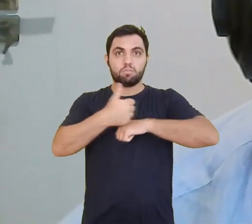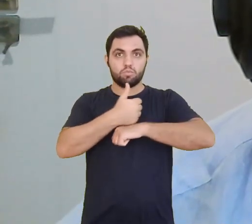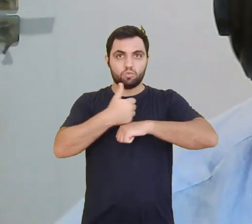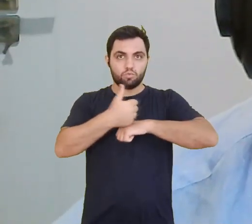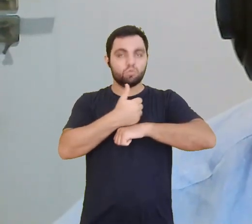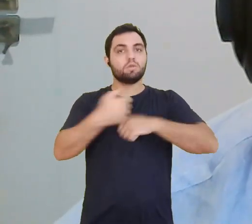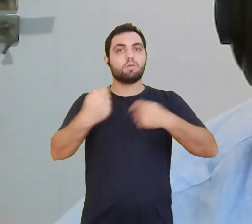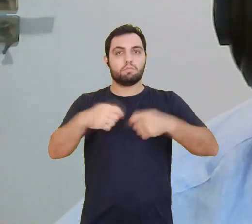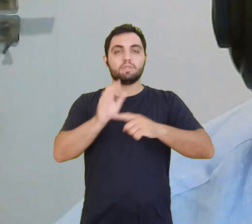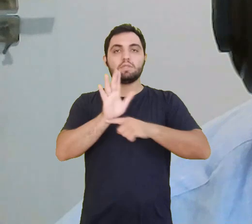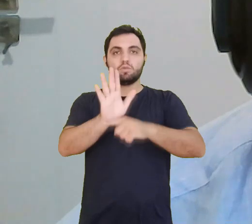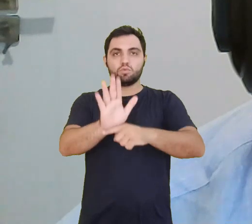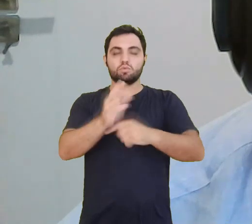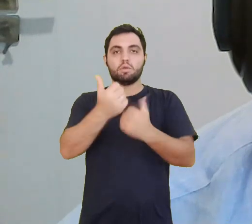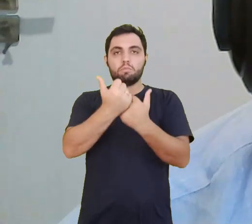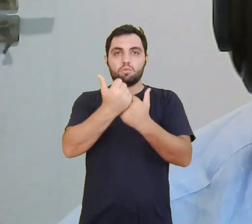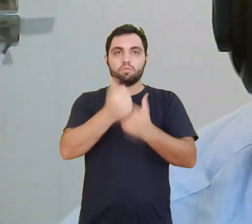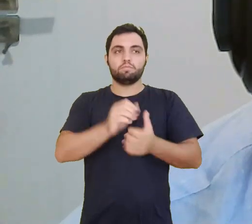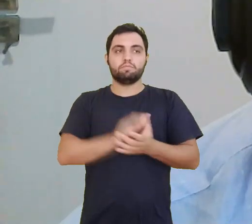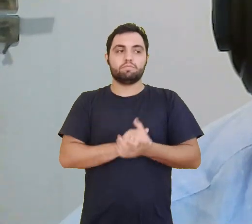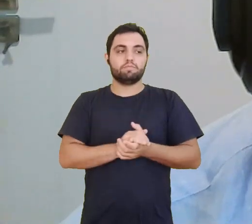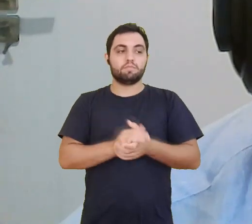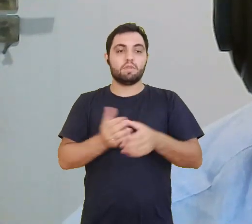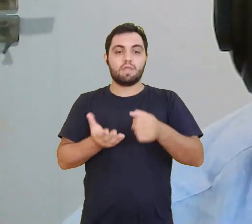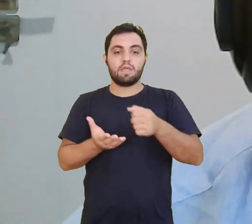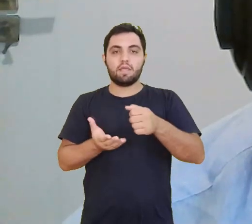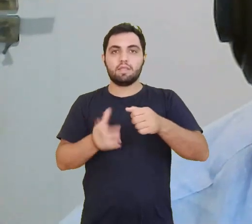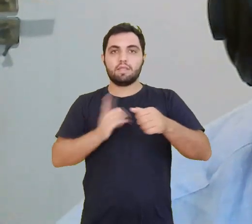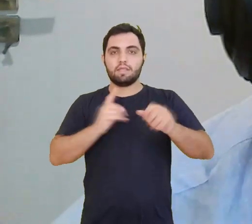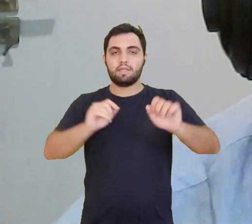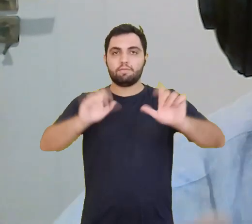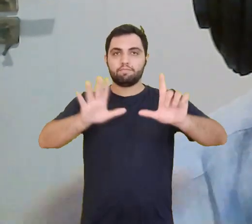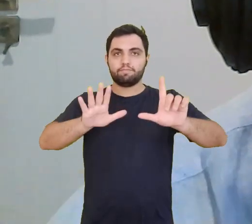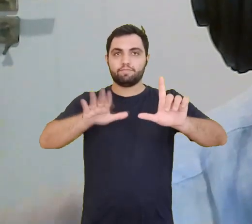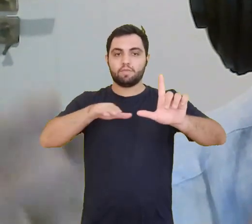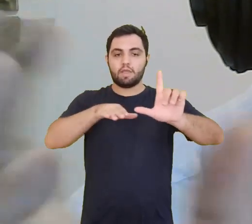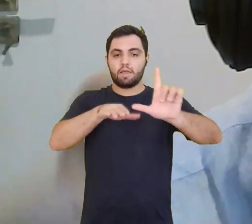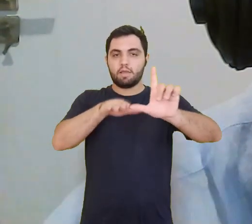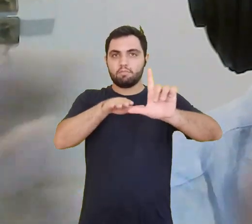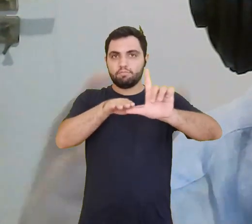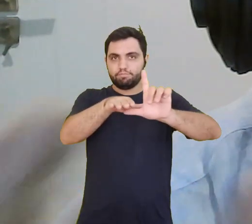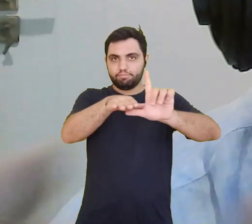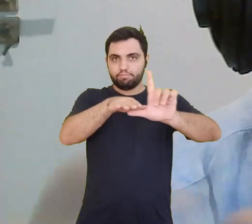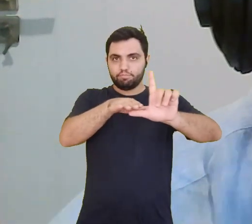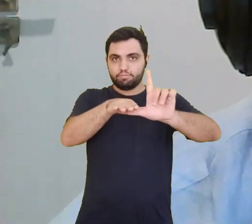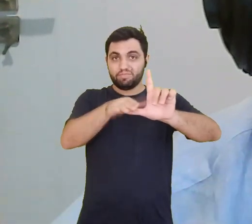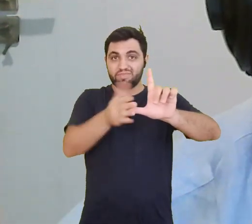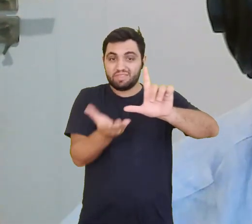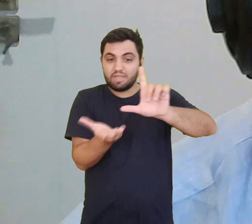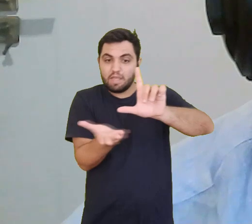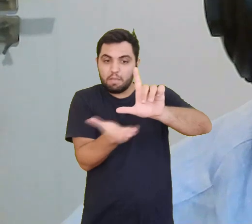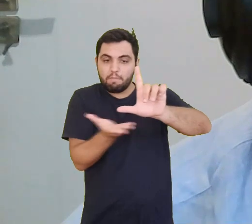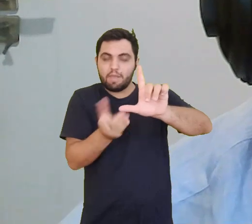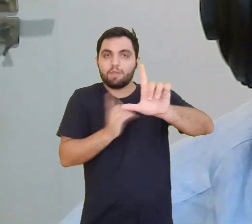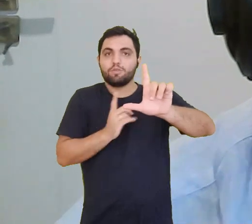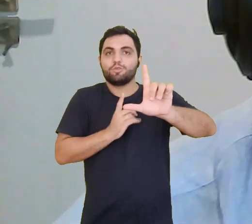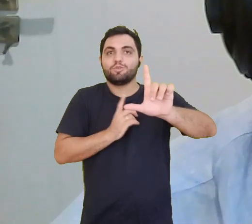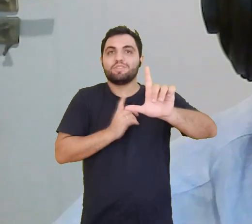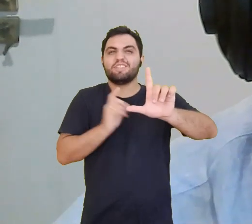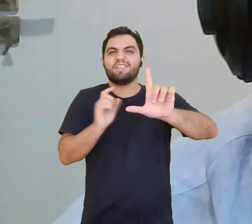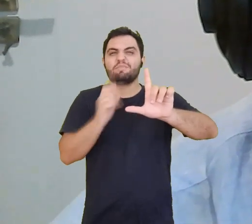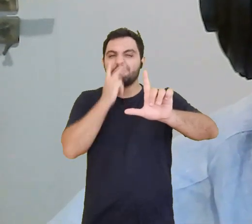vez. Embaixo da impressora você tem umas rodinhas, tá? São 4 rodinhas que você usa